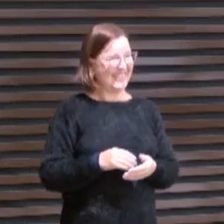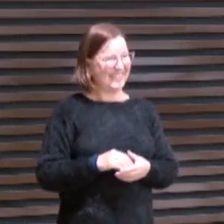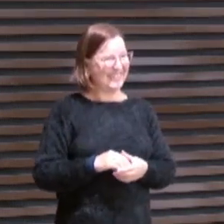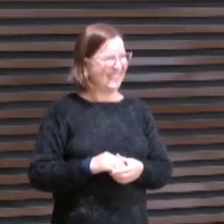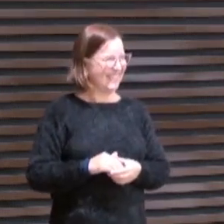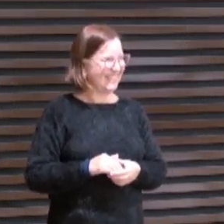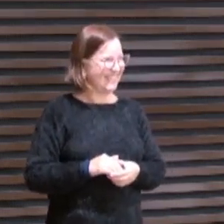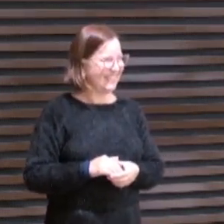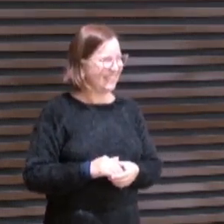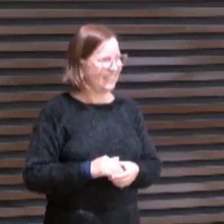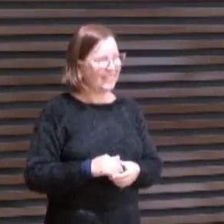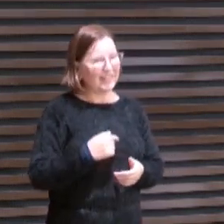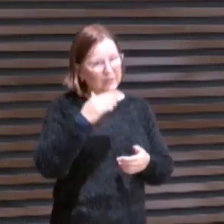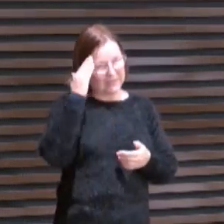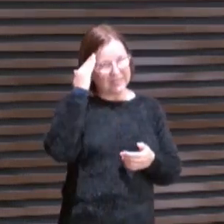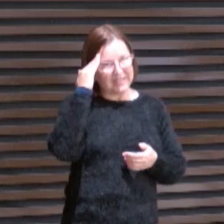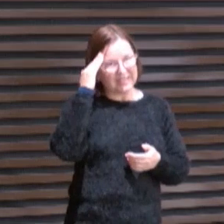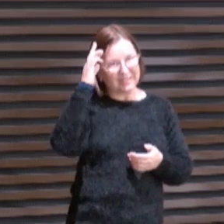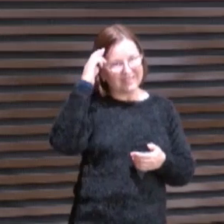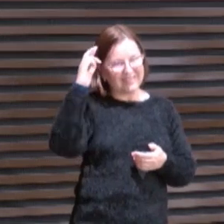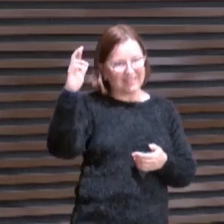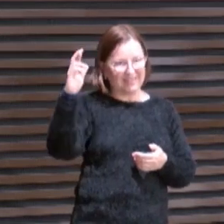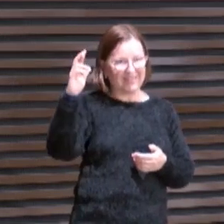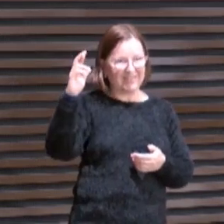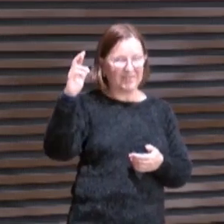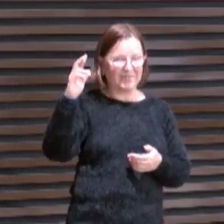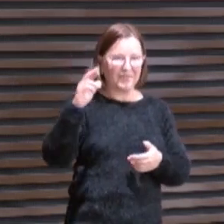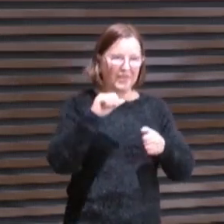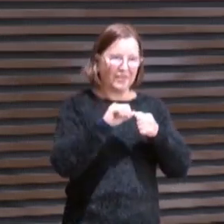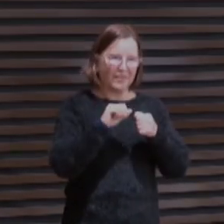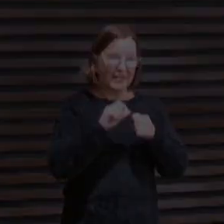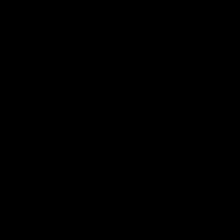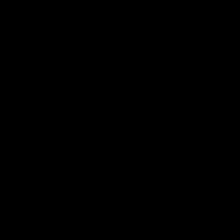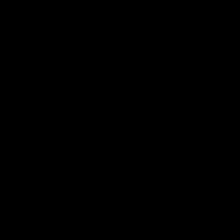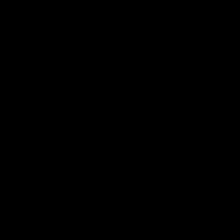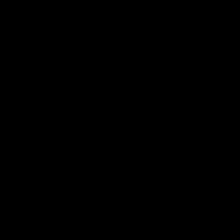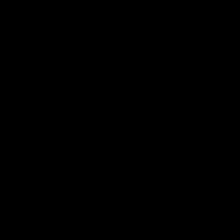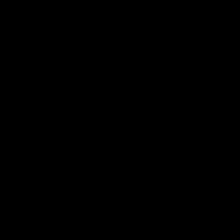E eu sei que o Senhor vai fazer a palavra gerar no coração.